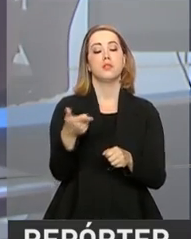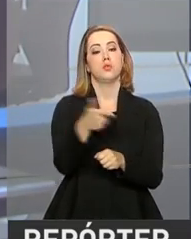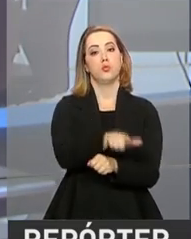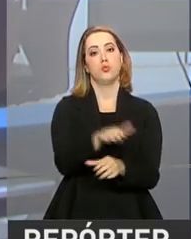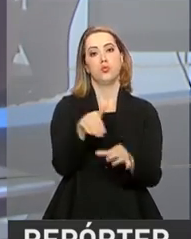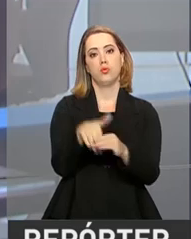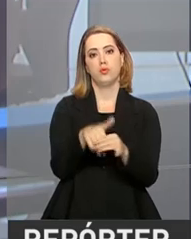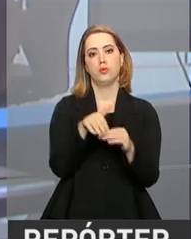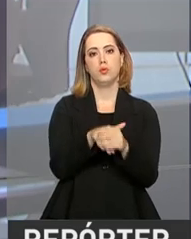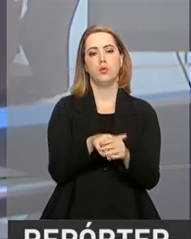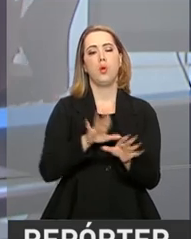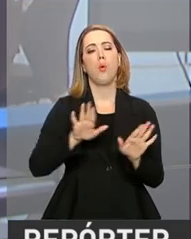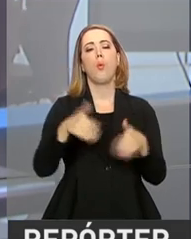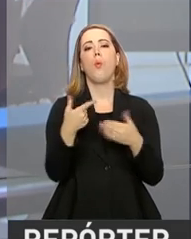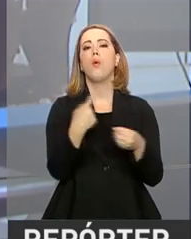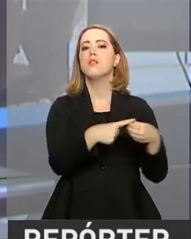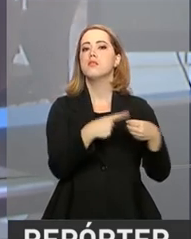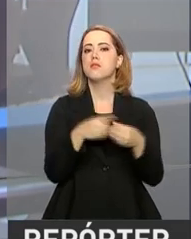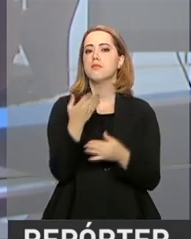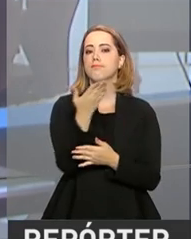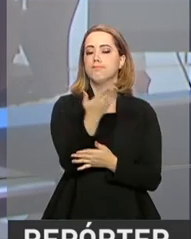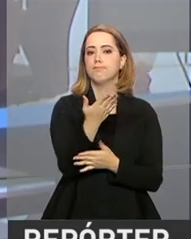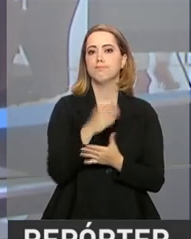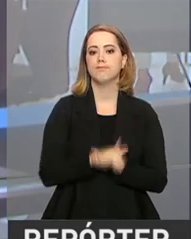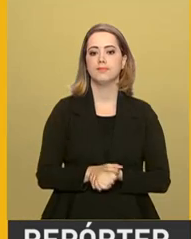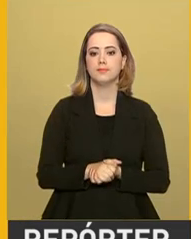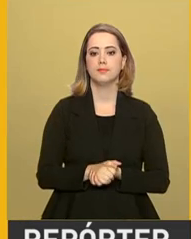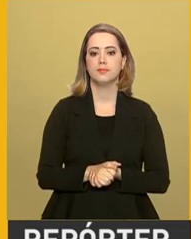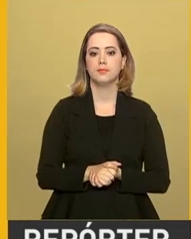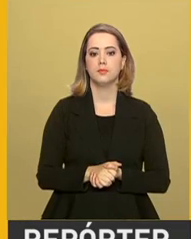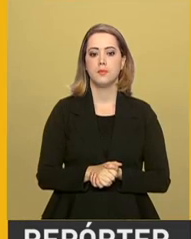as cidades em que ainda serão escolhidos os novos prefeitos.